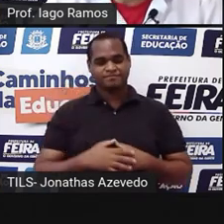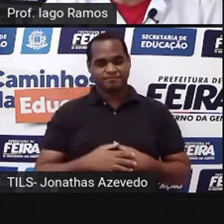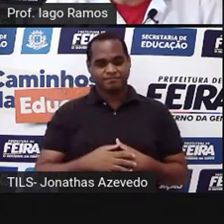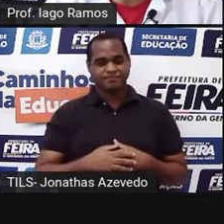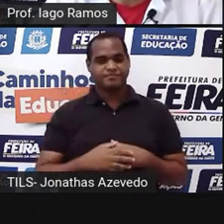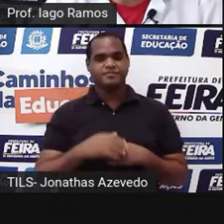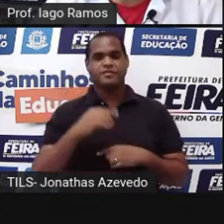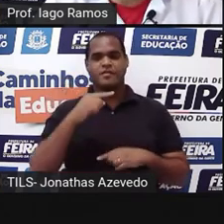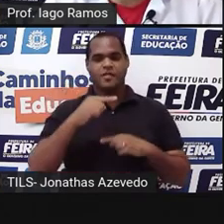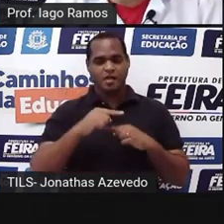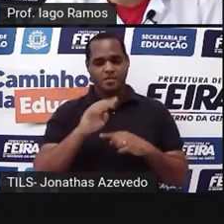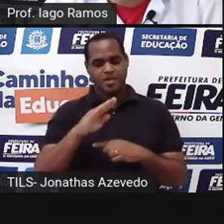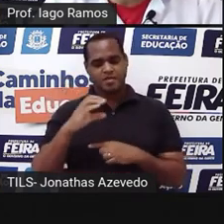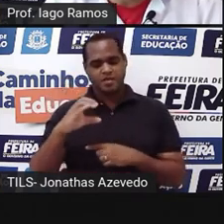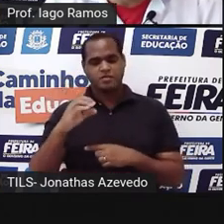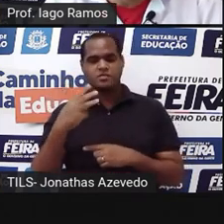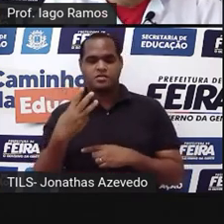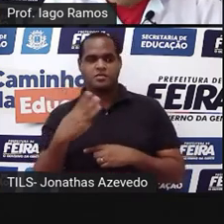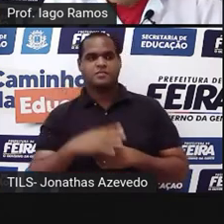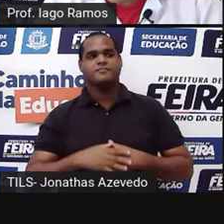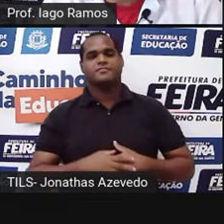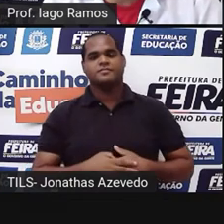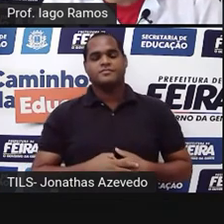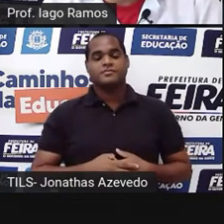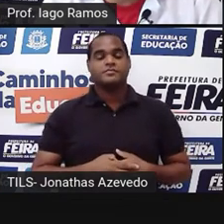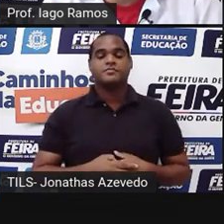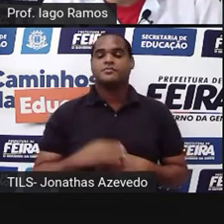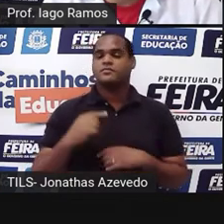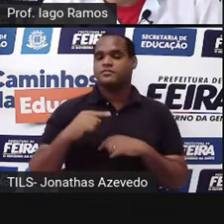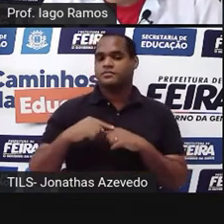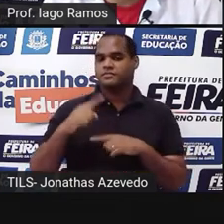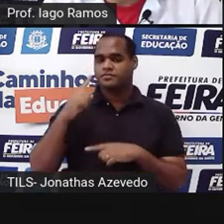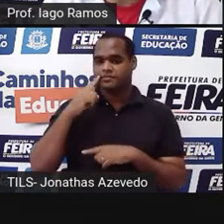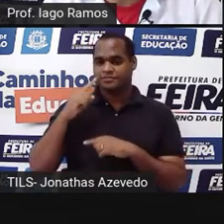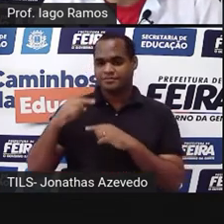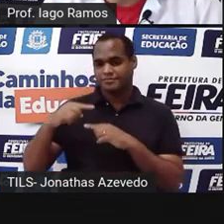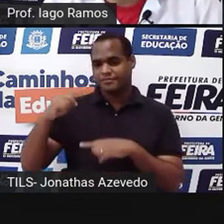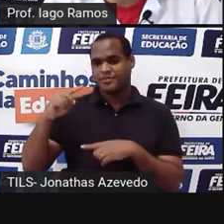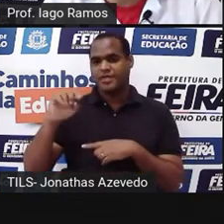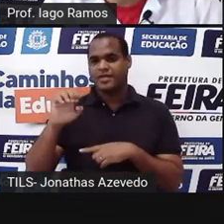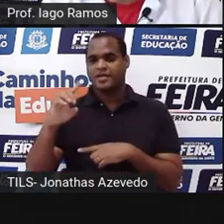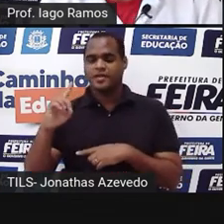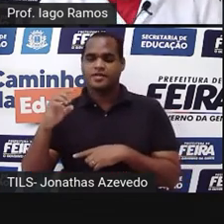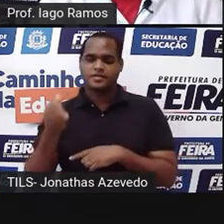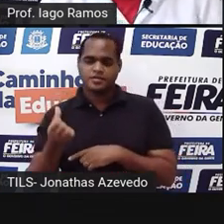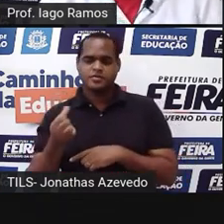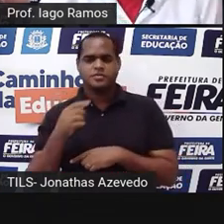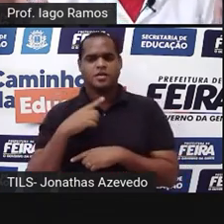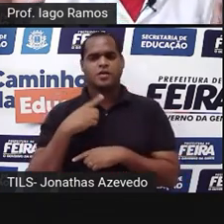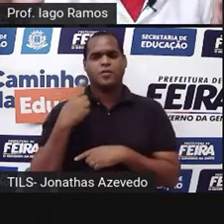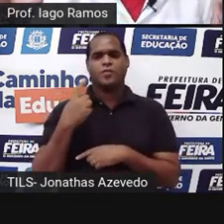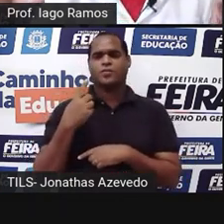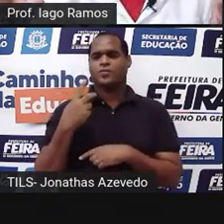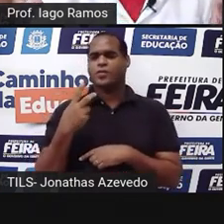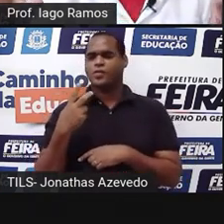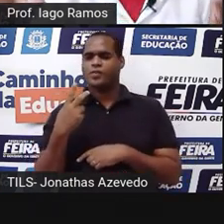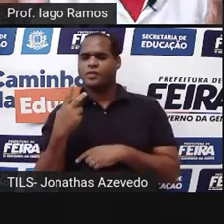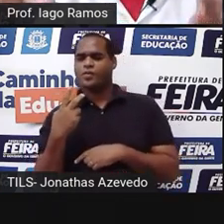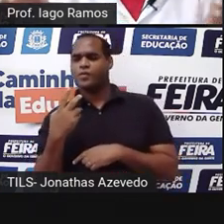No menorzinho, BC, 3. No maior, ED, 6. 2,